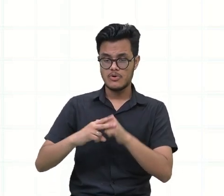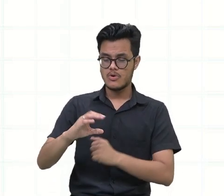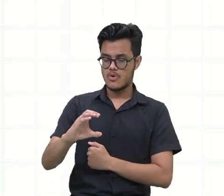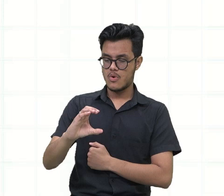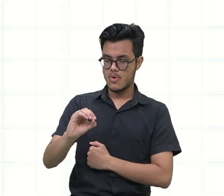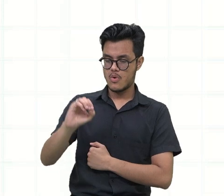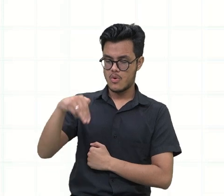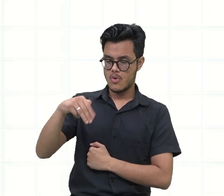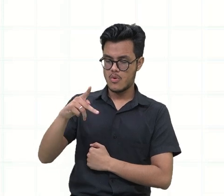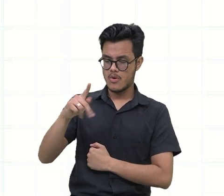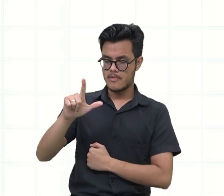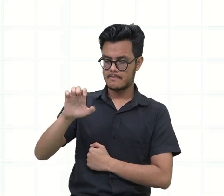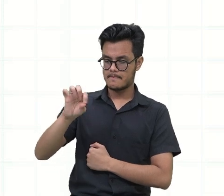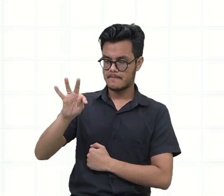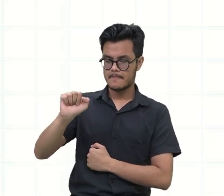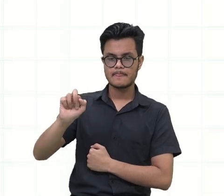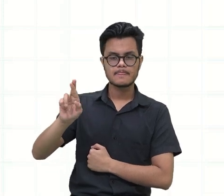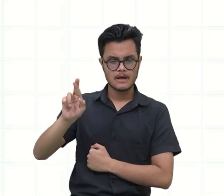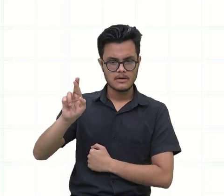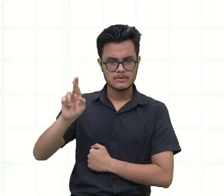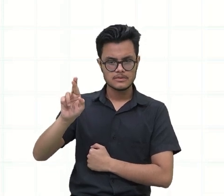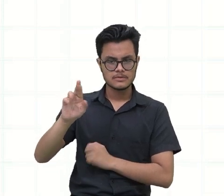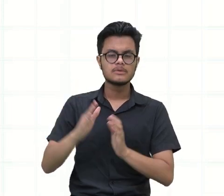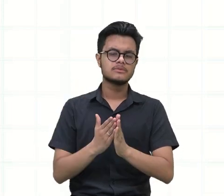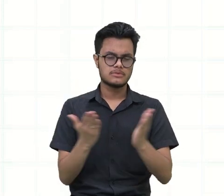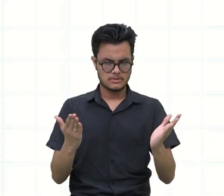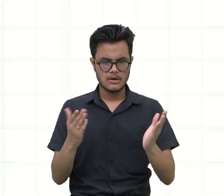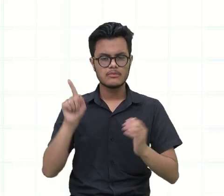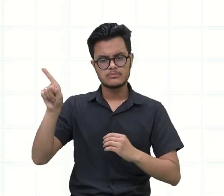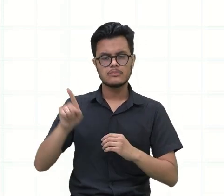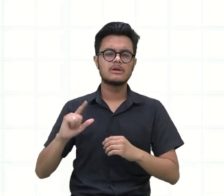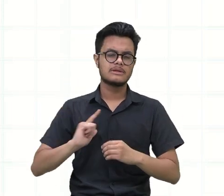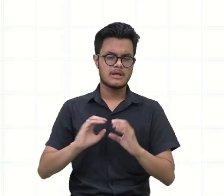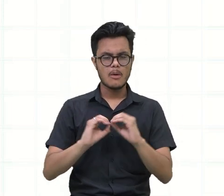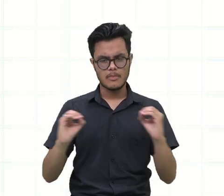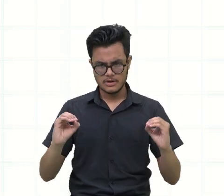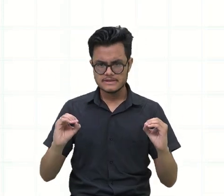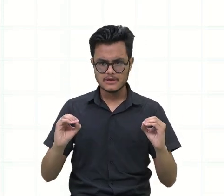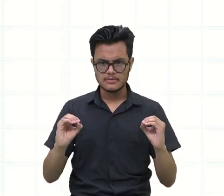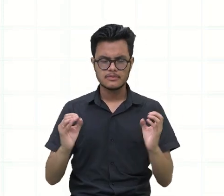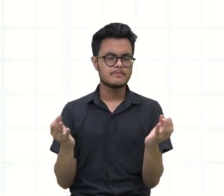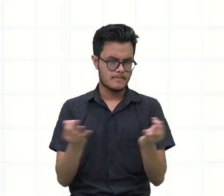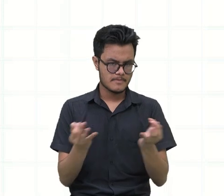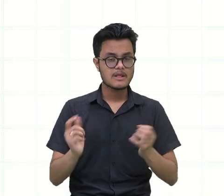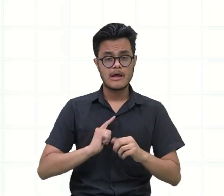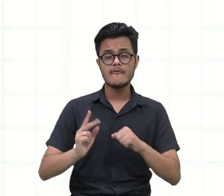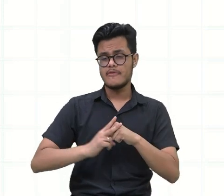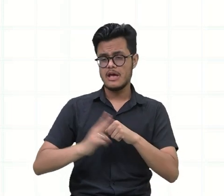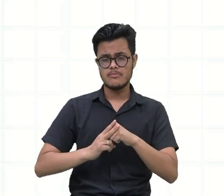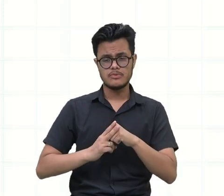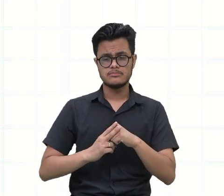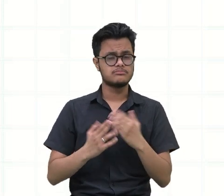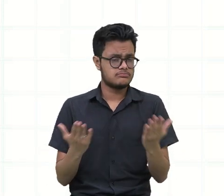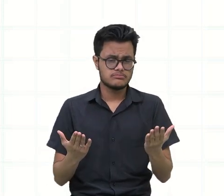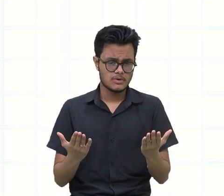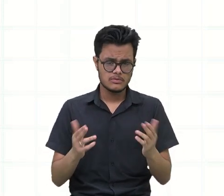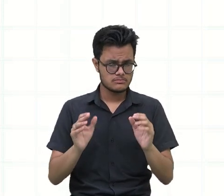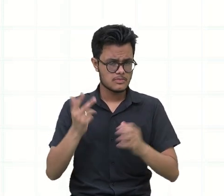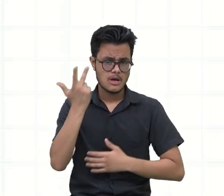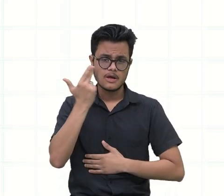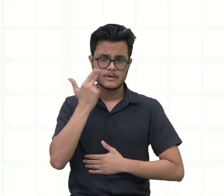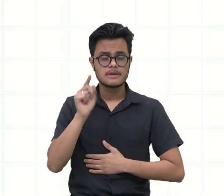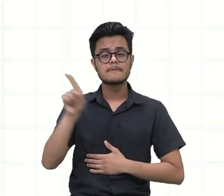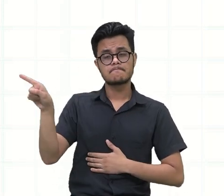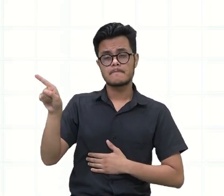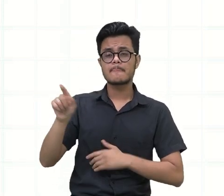completar. Logo, eu vou ter o quê? Uma oração, porque tem a presença do verbo, né? Isso aqui